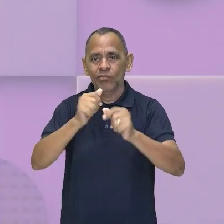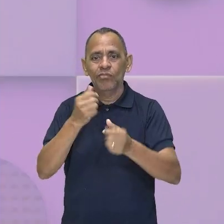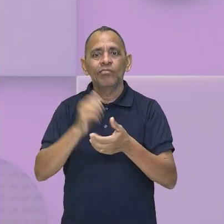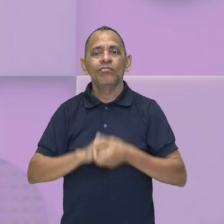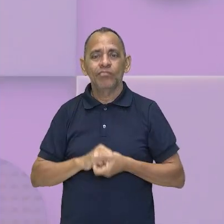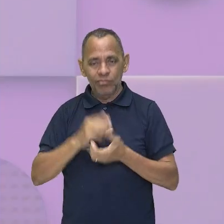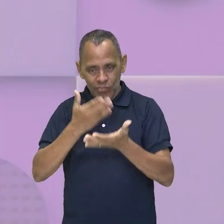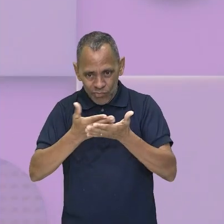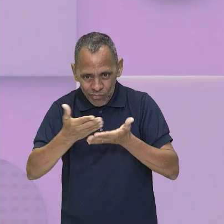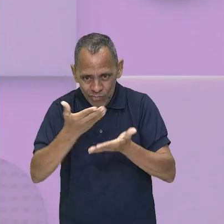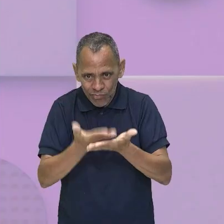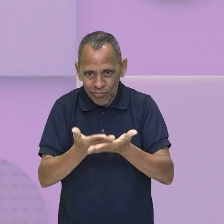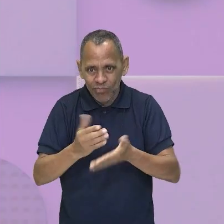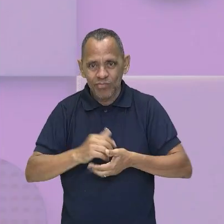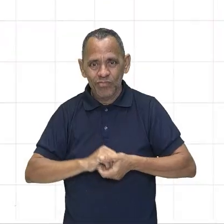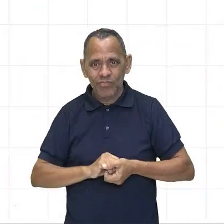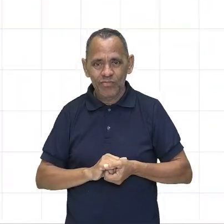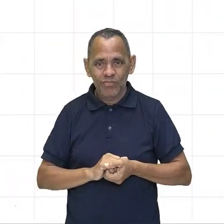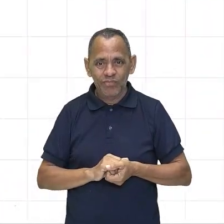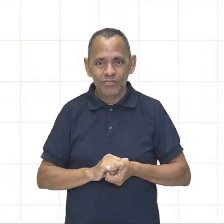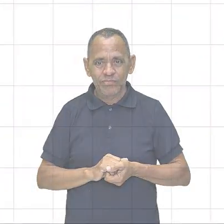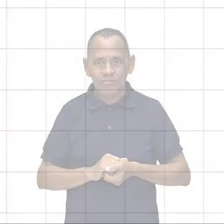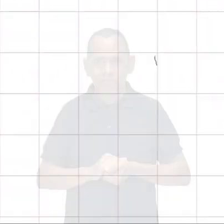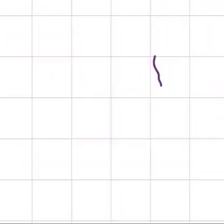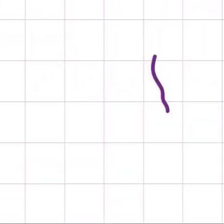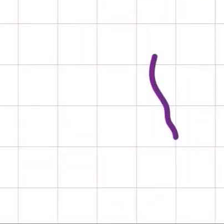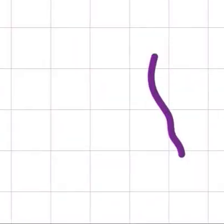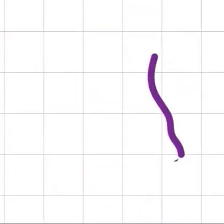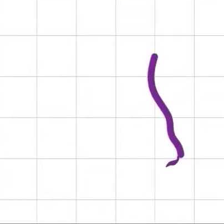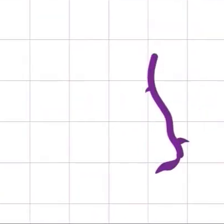demora, vamos começar nossa aula.